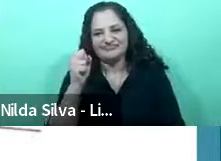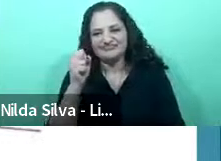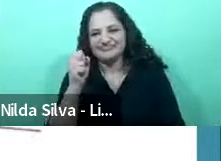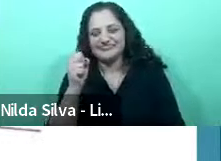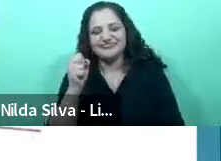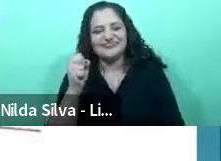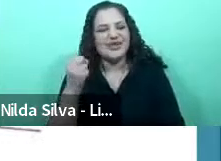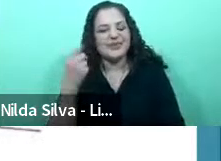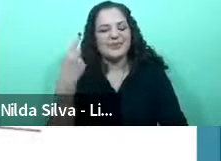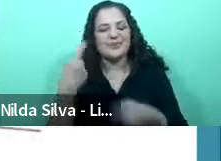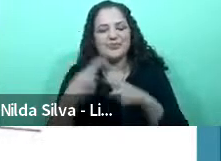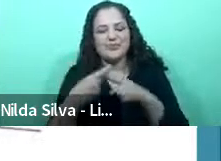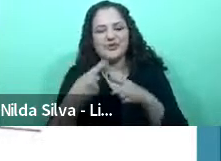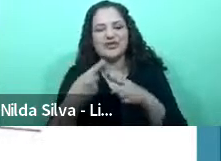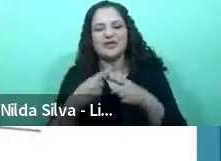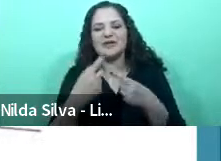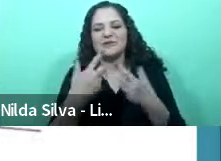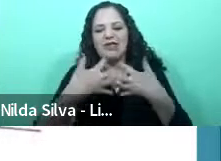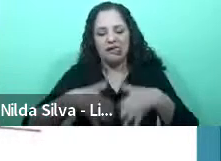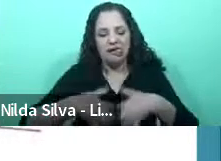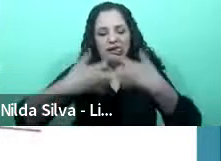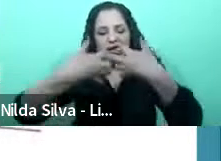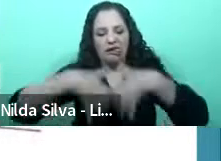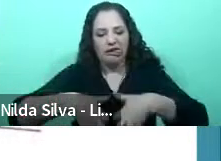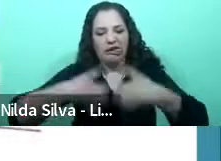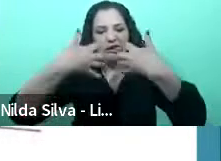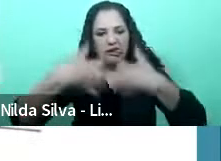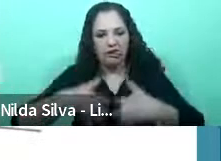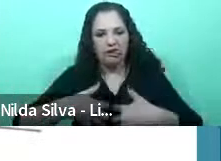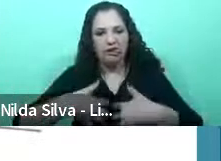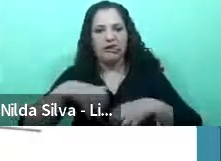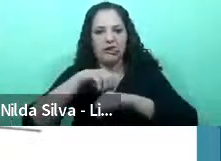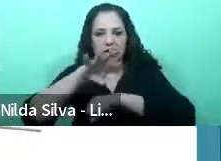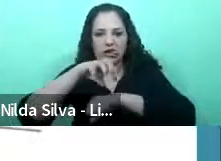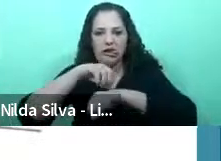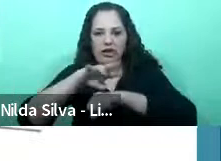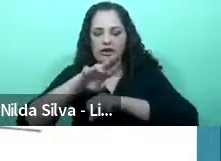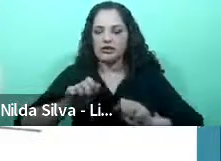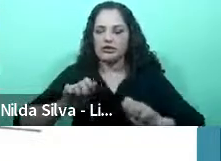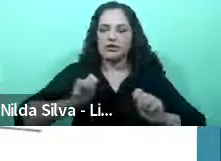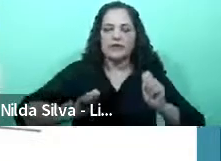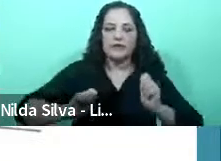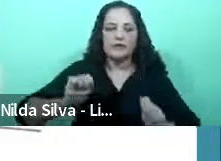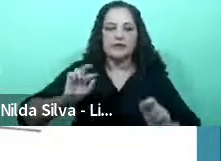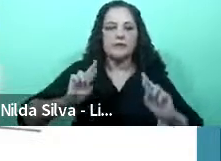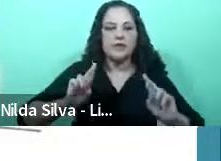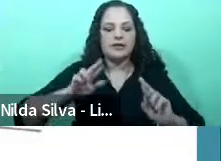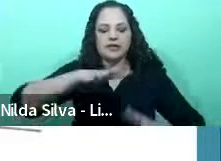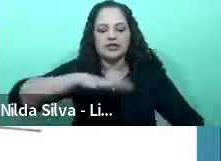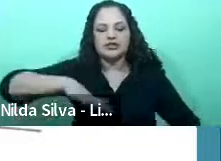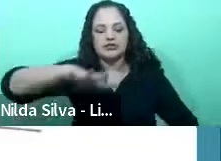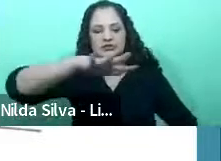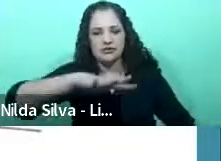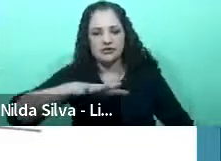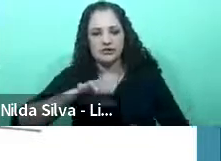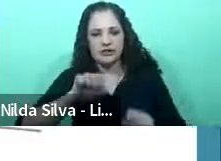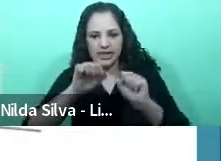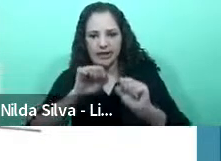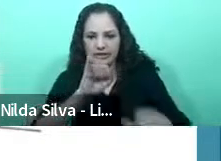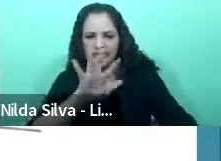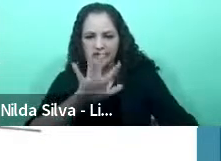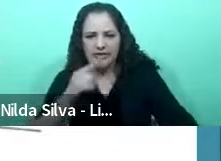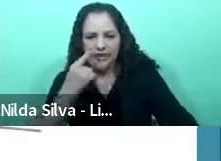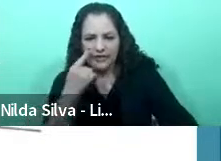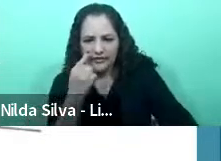e engrenando com as orientações e expectativas do mercado. Então, como a gente pode ver aqui nessa imagem do